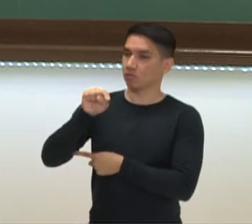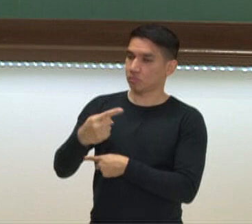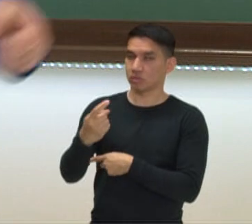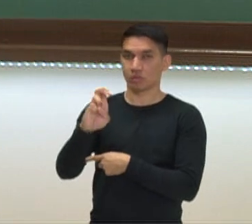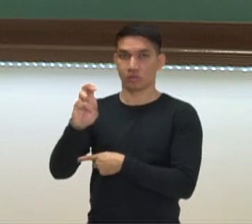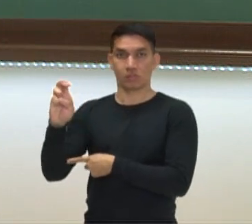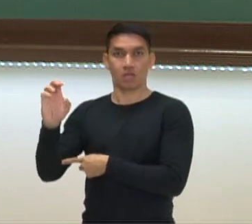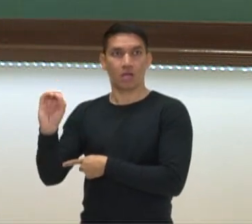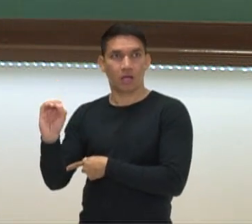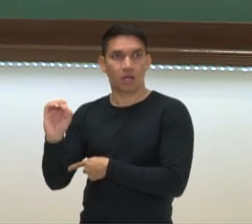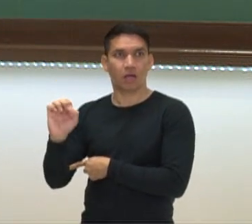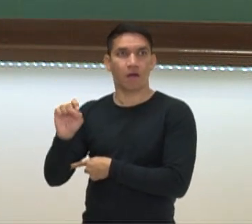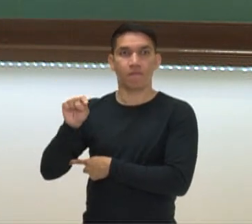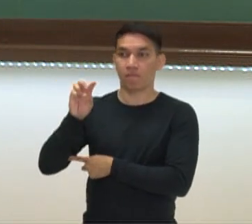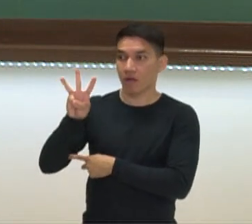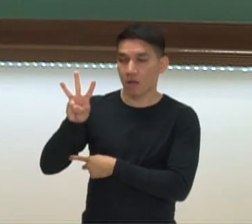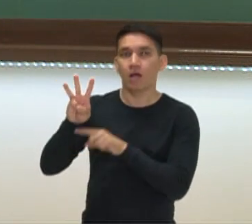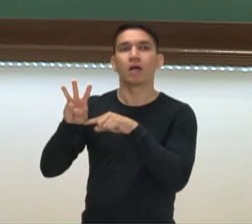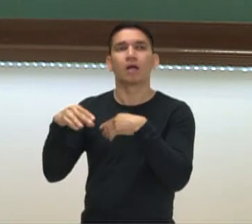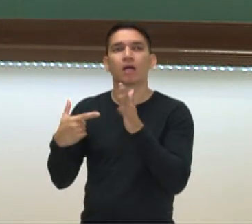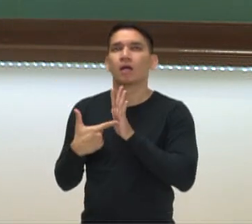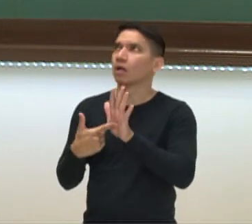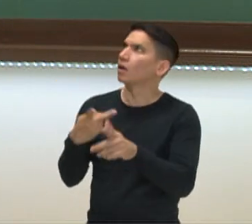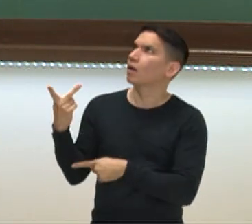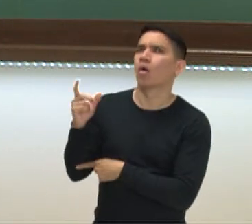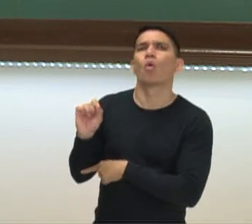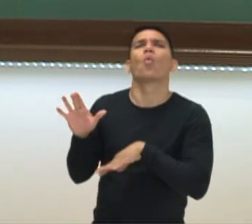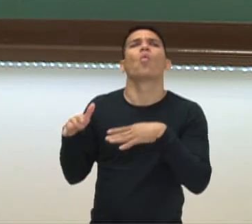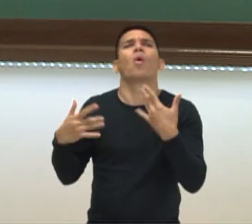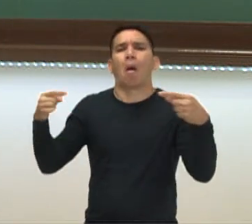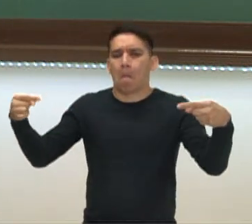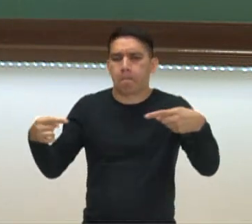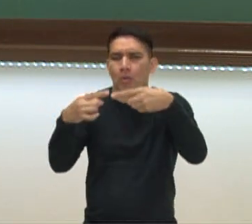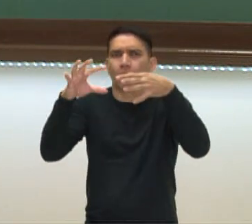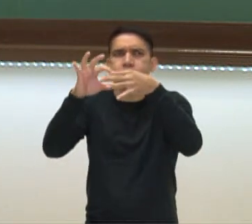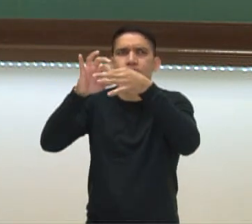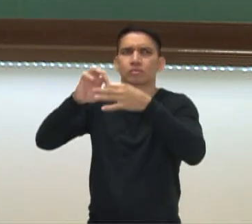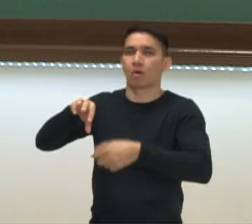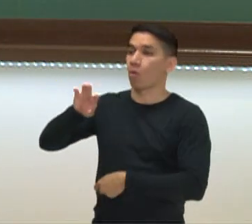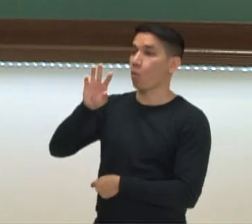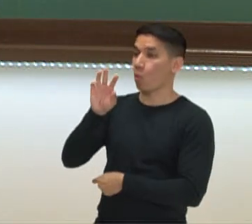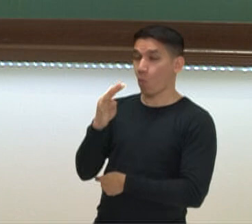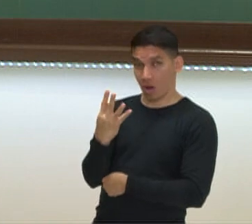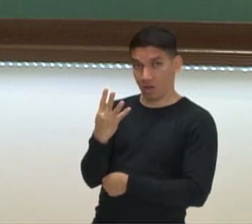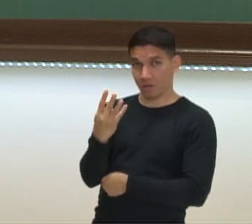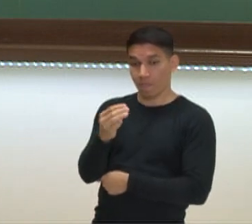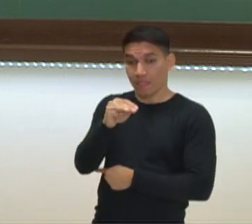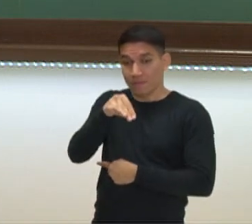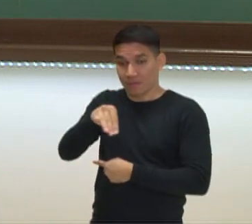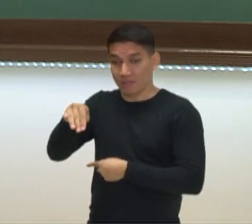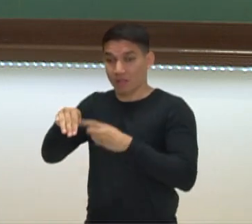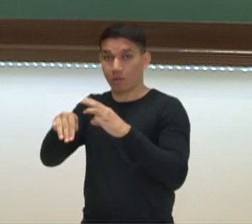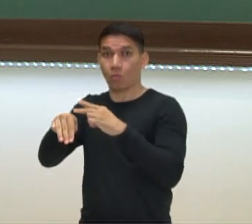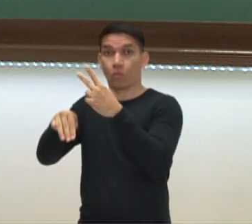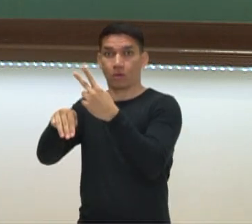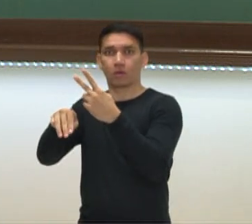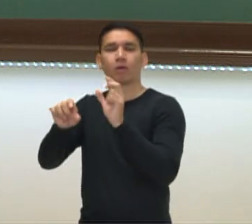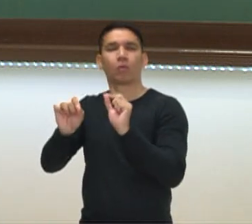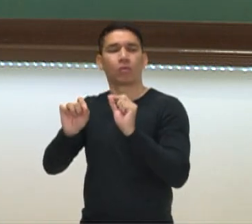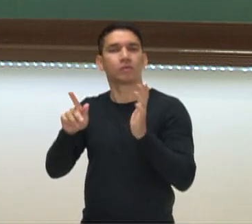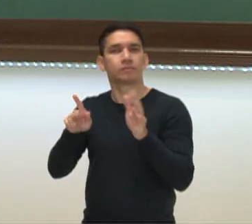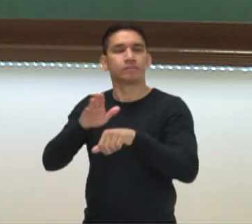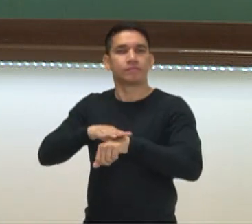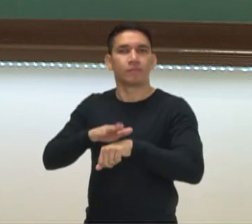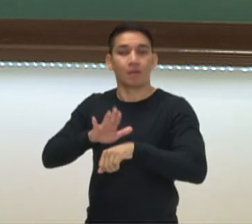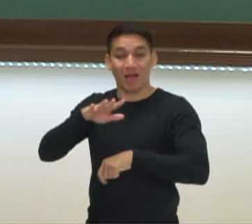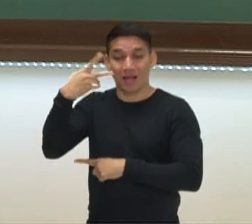também indica qual é a bitola do fio que deve ser ligado a esse chuveiro, 4 milímetros quadrados. Mas aqui